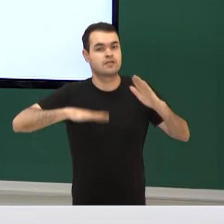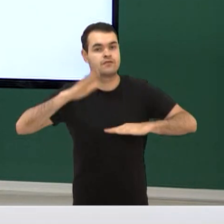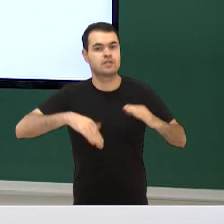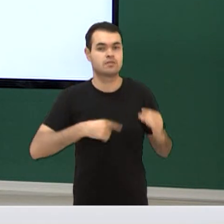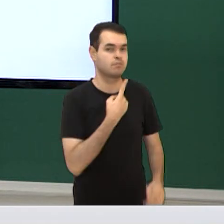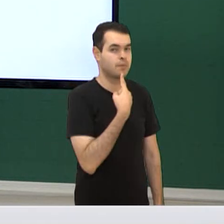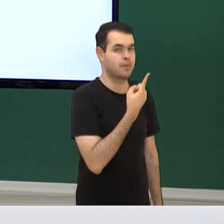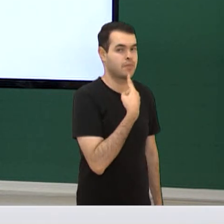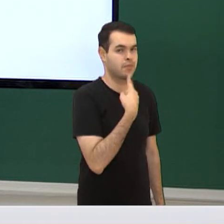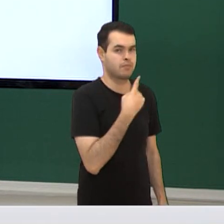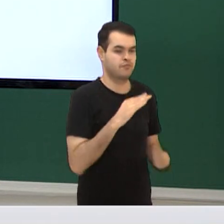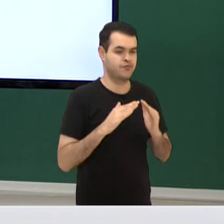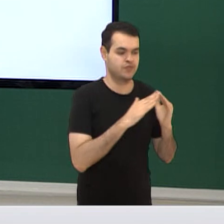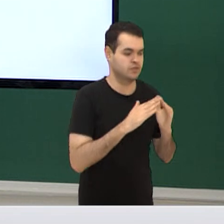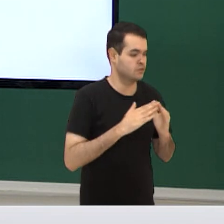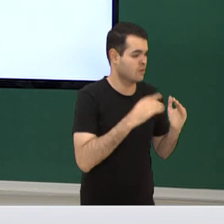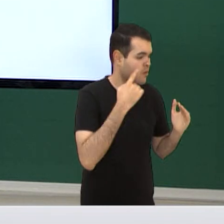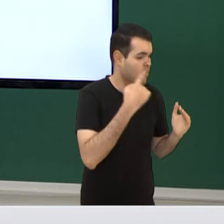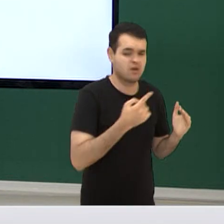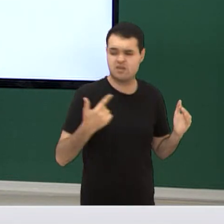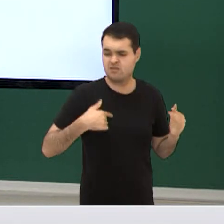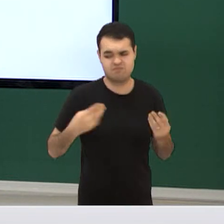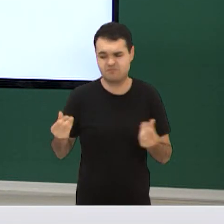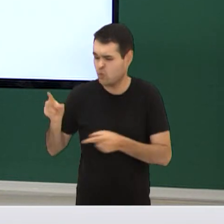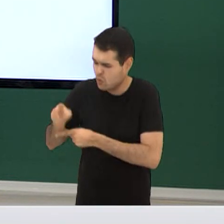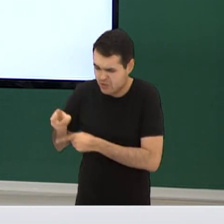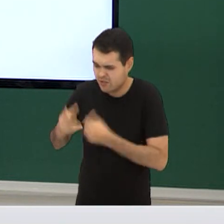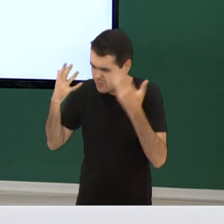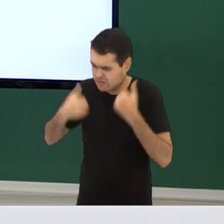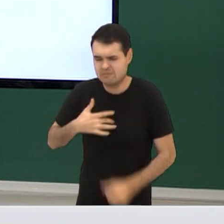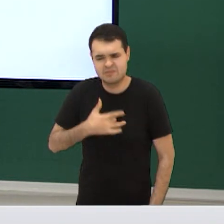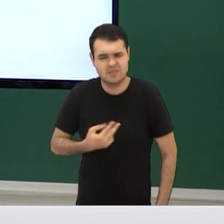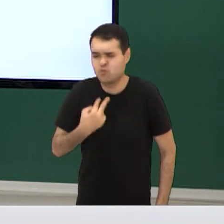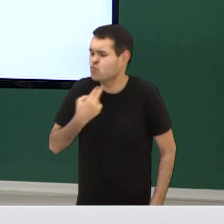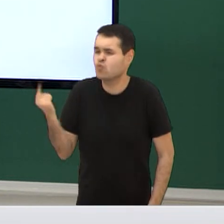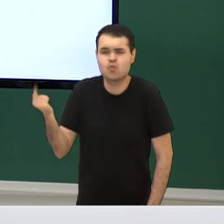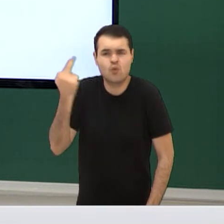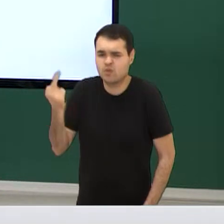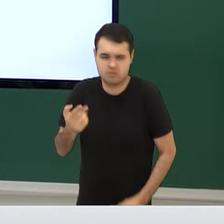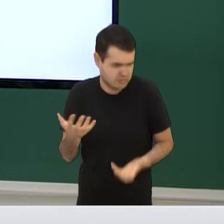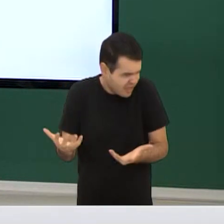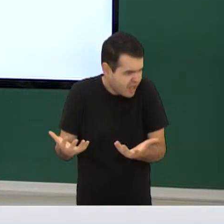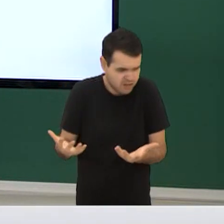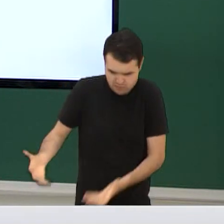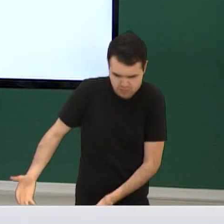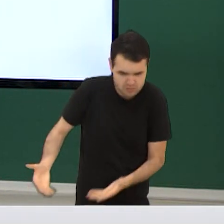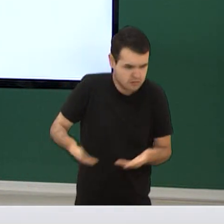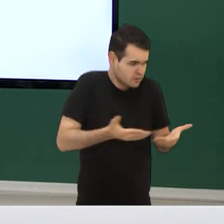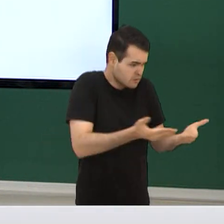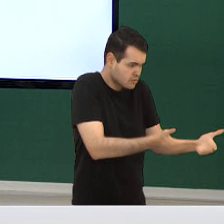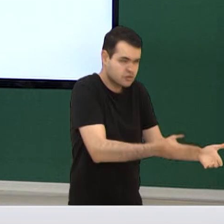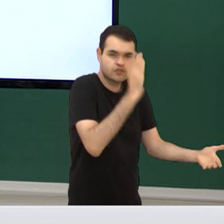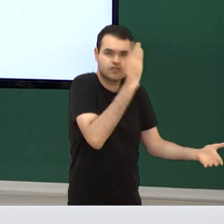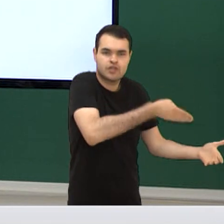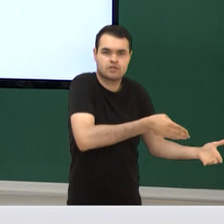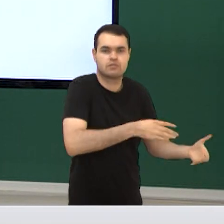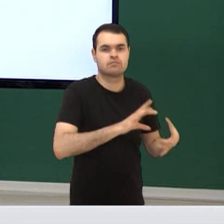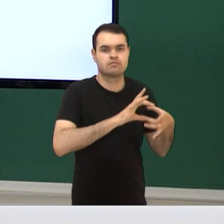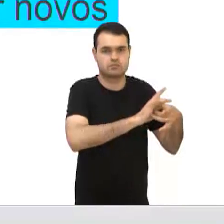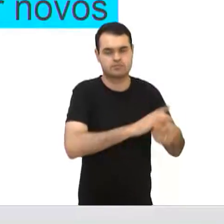Olha a quantidade. Em geral, de gente interessada em encontrar novos donos para os